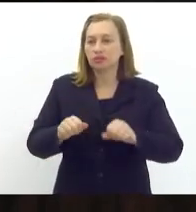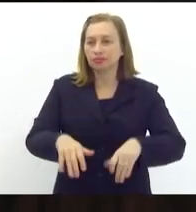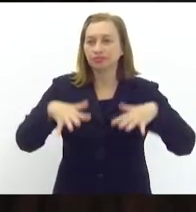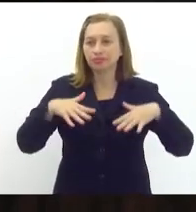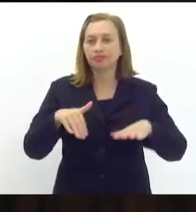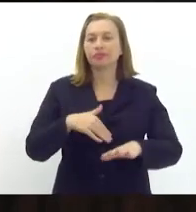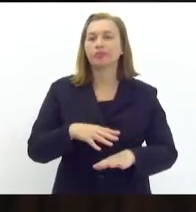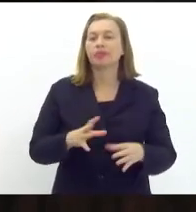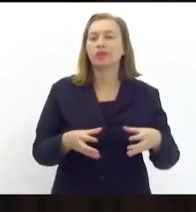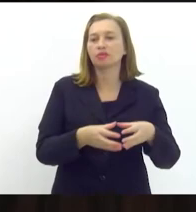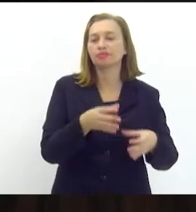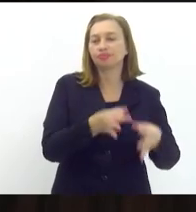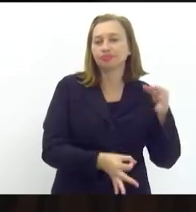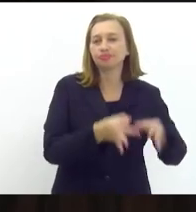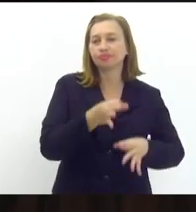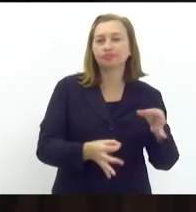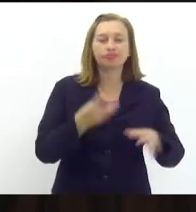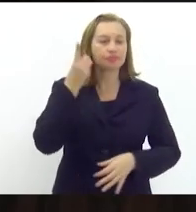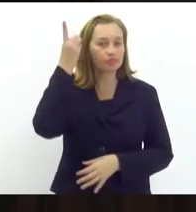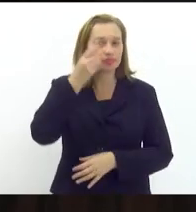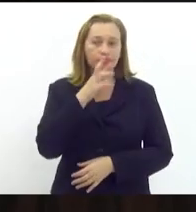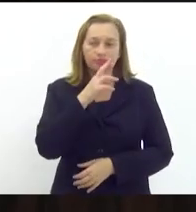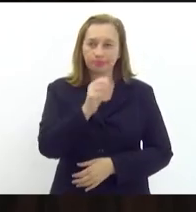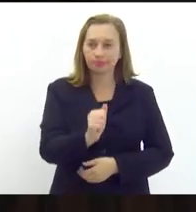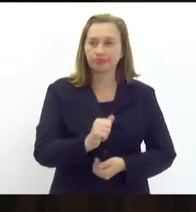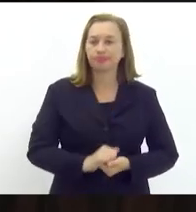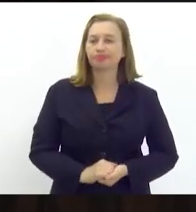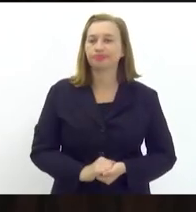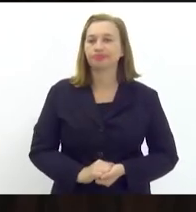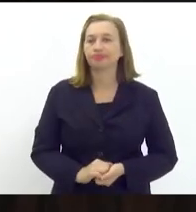parecer pela condição de Justiça Deputado Rodrigo Amorim